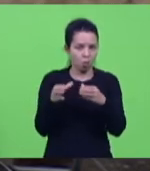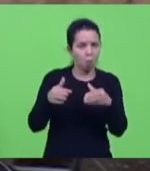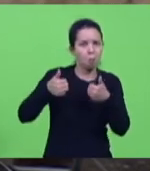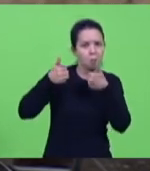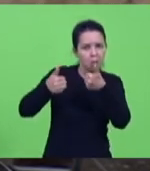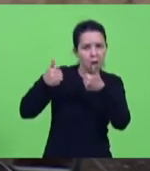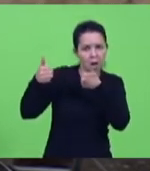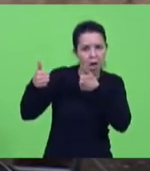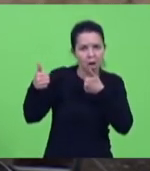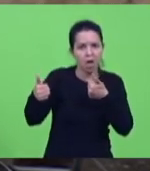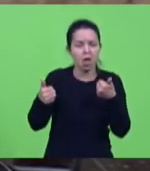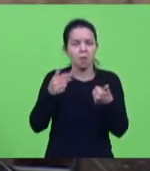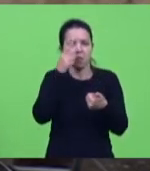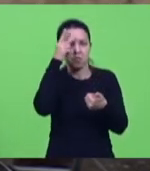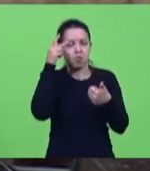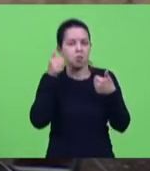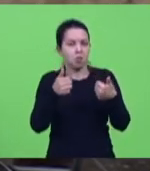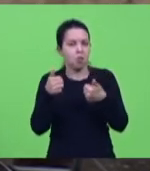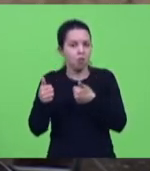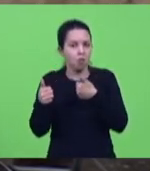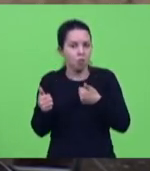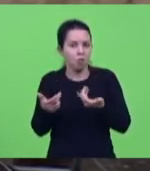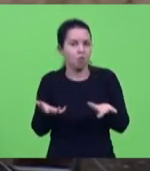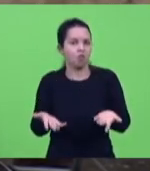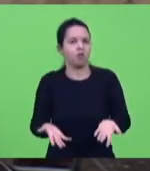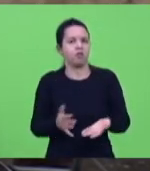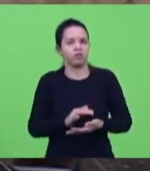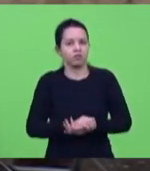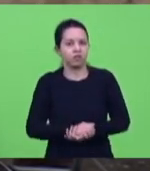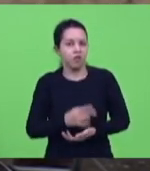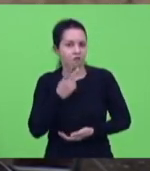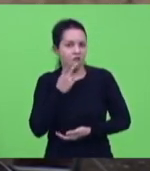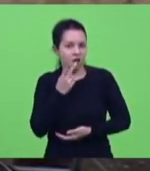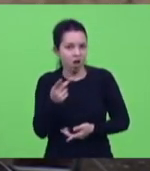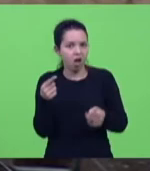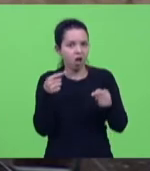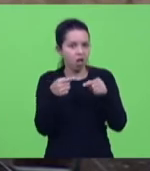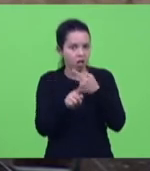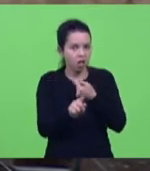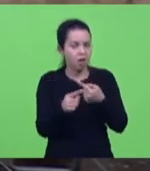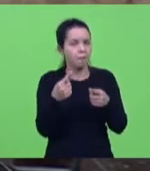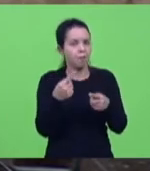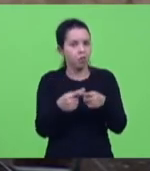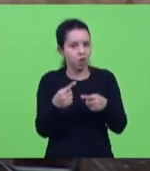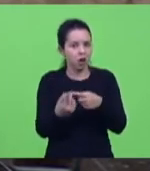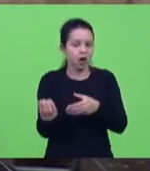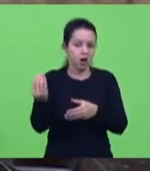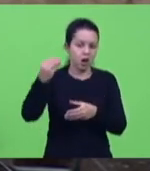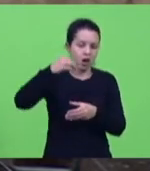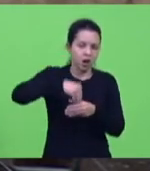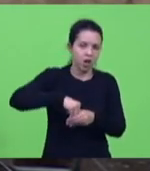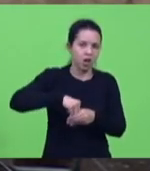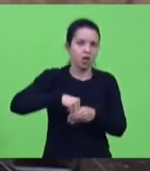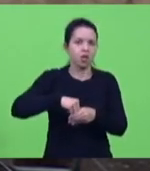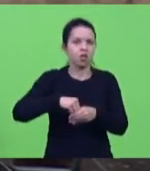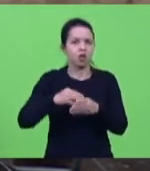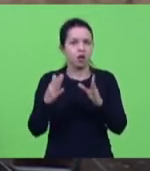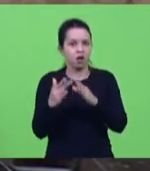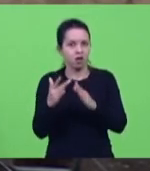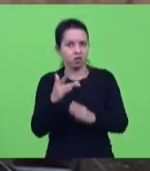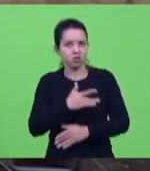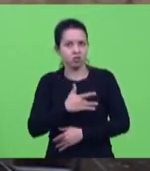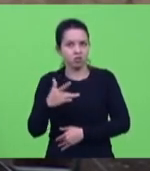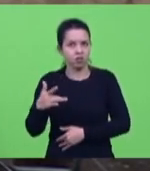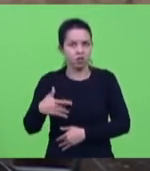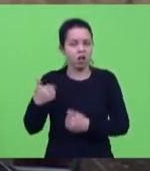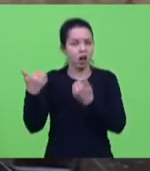aqui. Então, quando eu estou falando aqui que é irregular, é porque é dentro de posto de saúde. Lá na